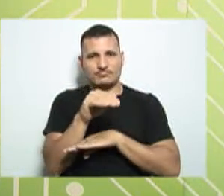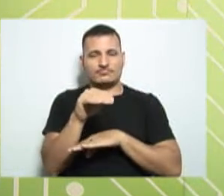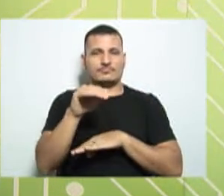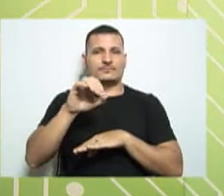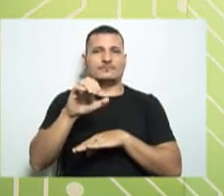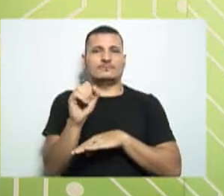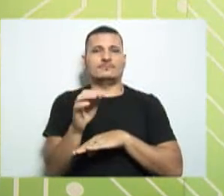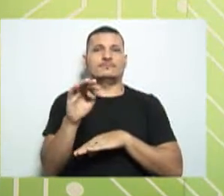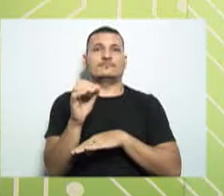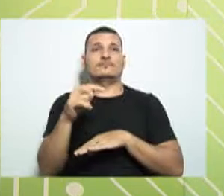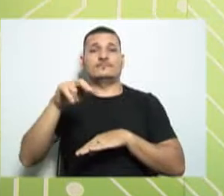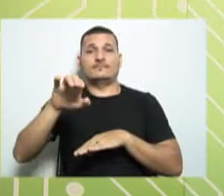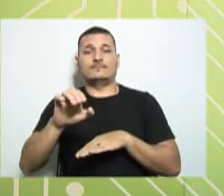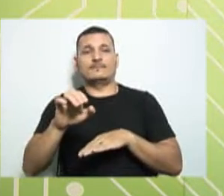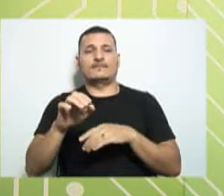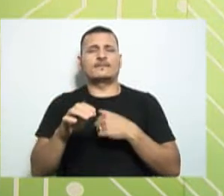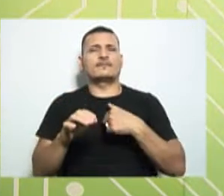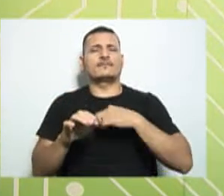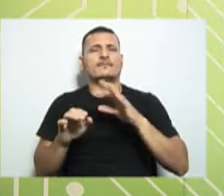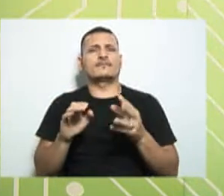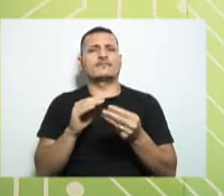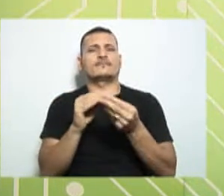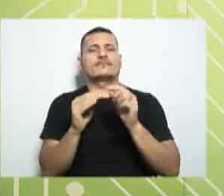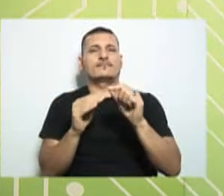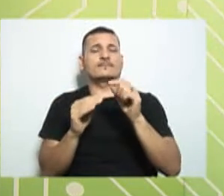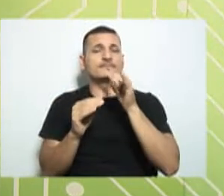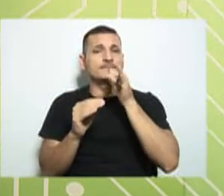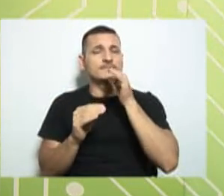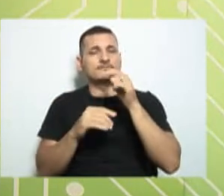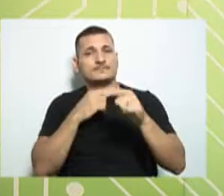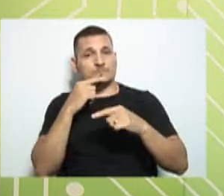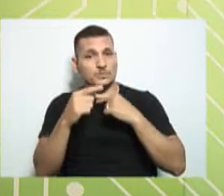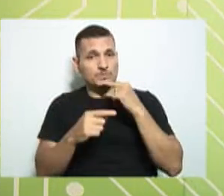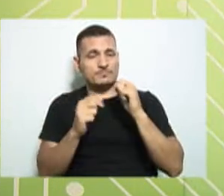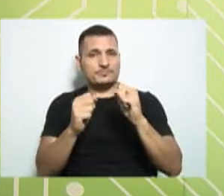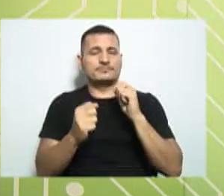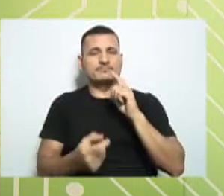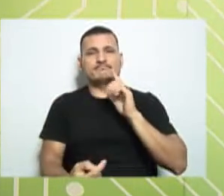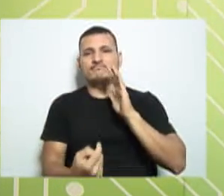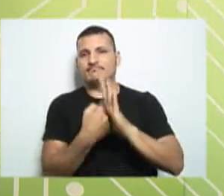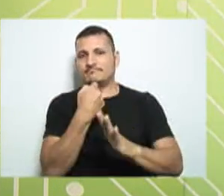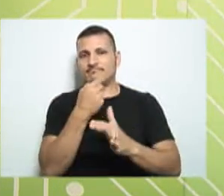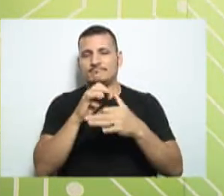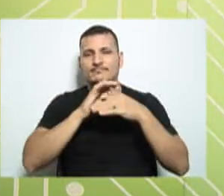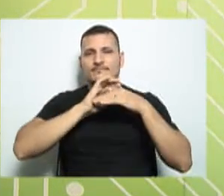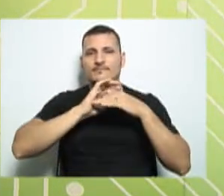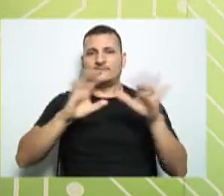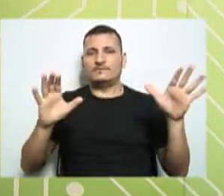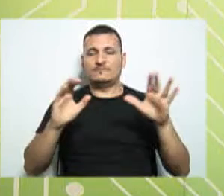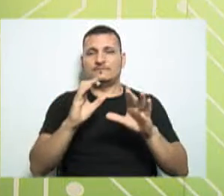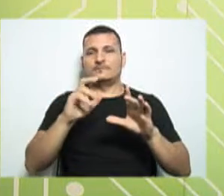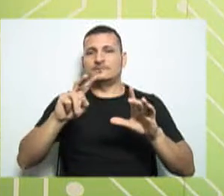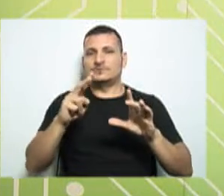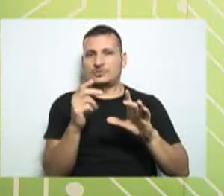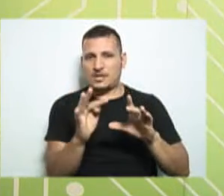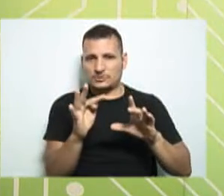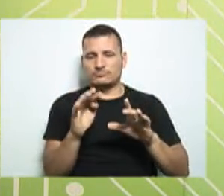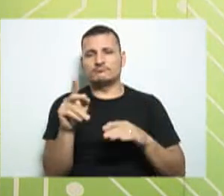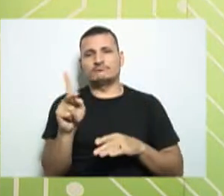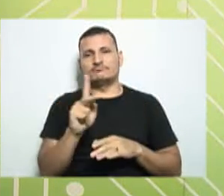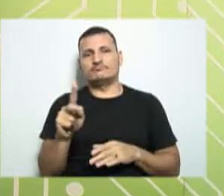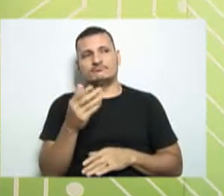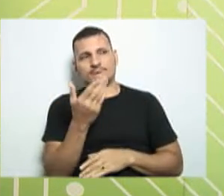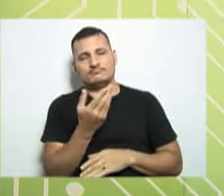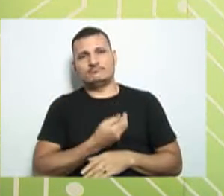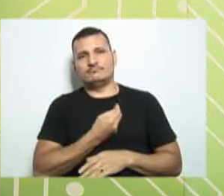tenho a acrescentar para vocês é que qualquer dúvida vocês podem mandar aqui no nosso chat. A professora Fernanda também está aqui para tirar as dúvidas e ela